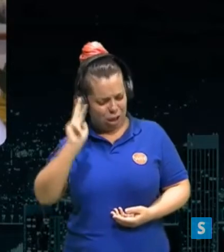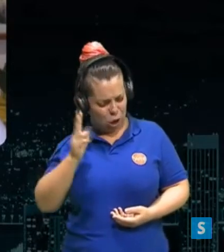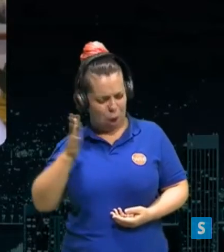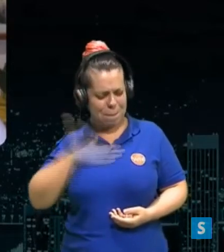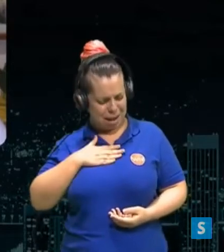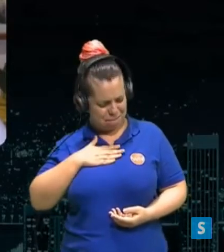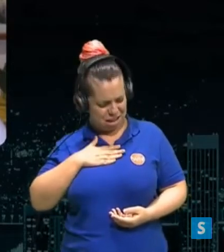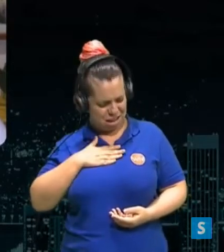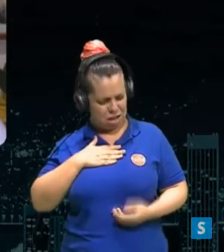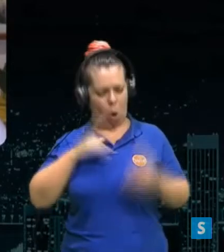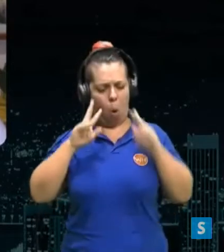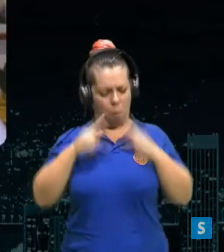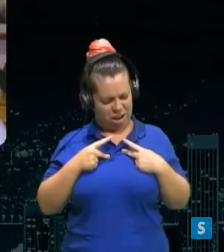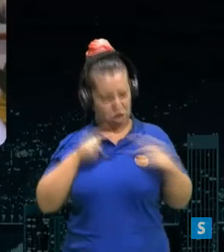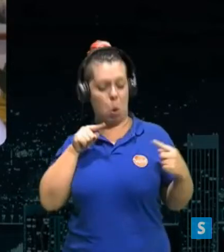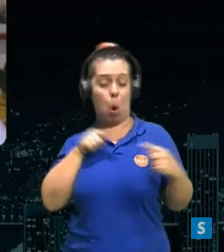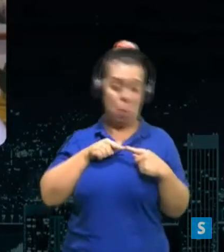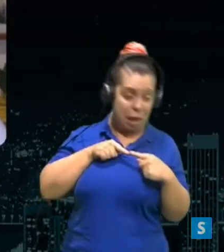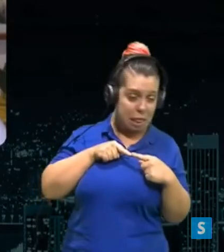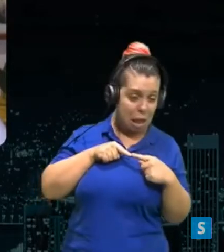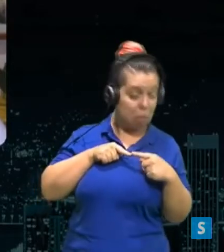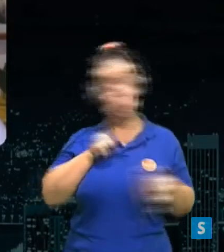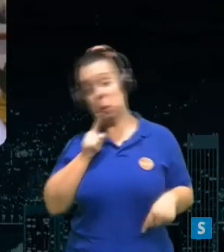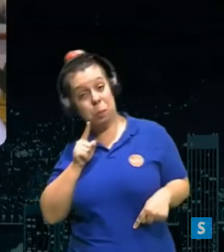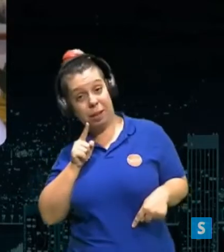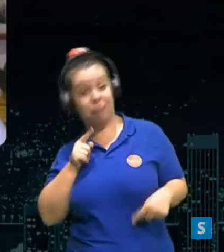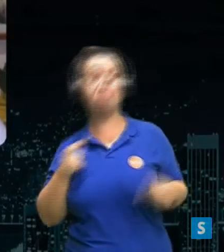como ser humano e